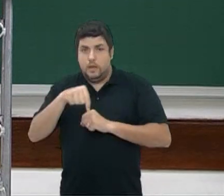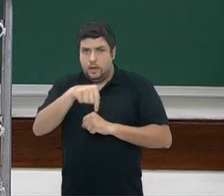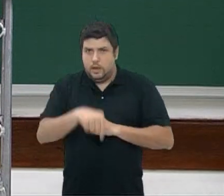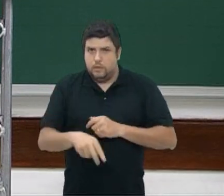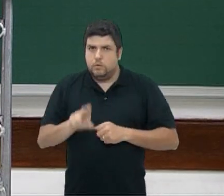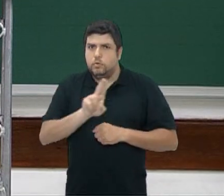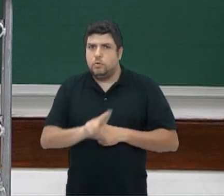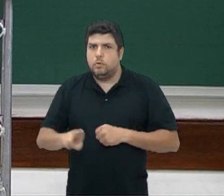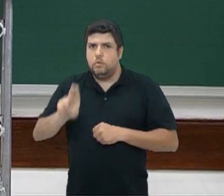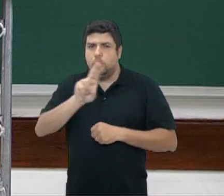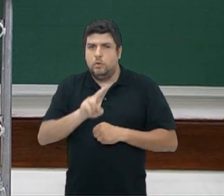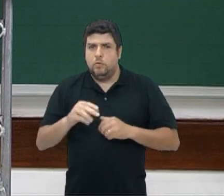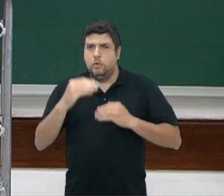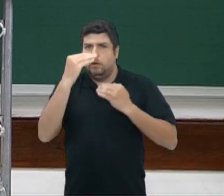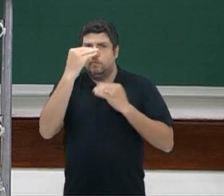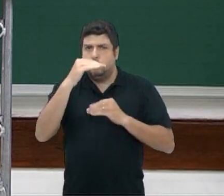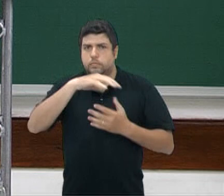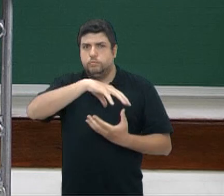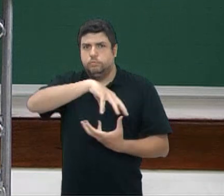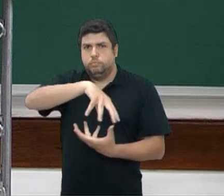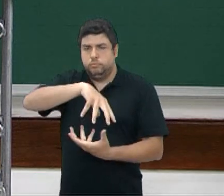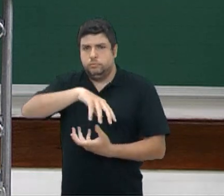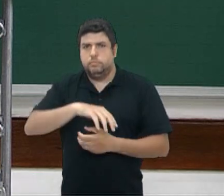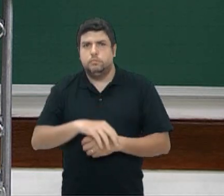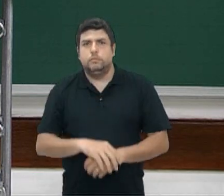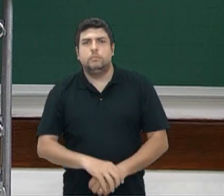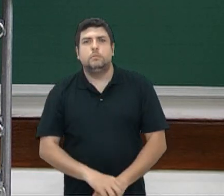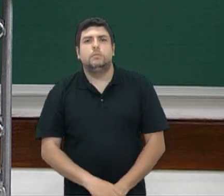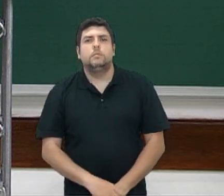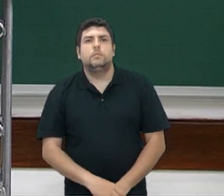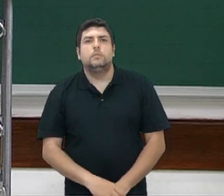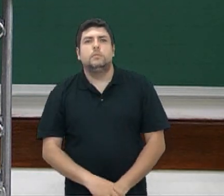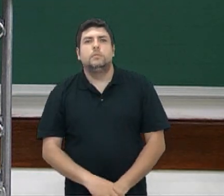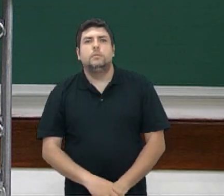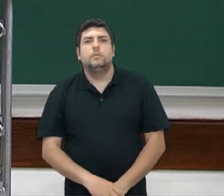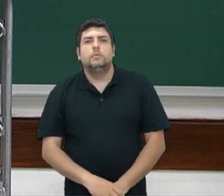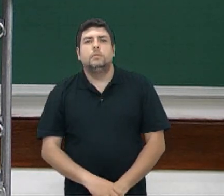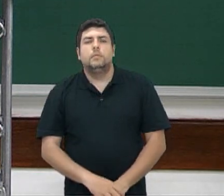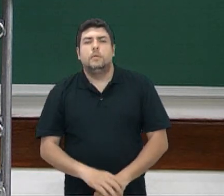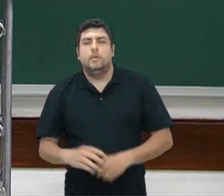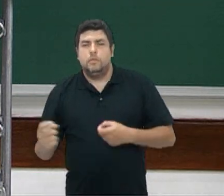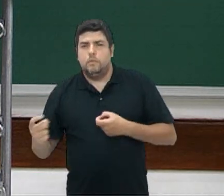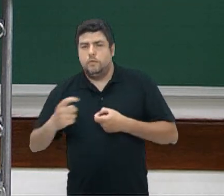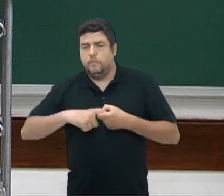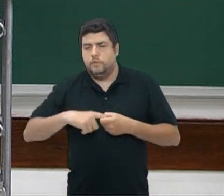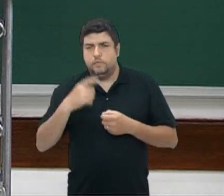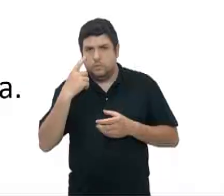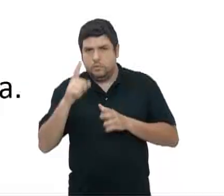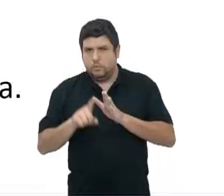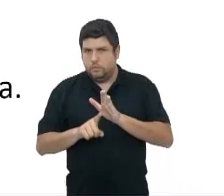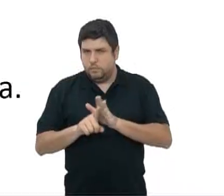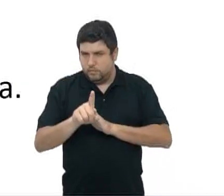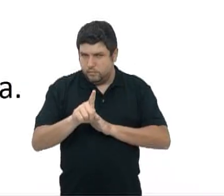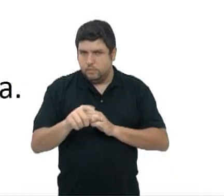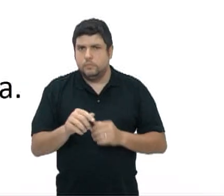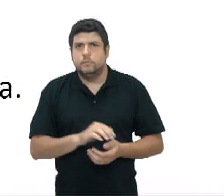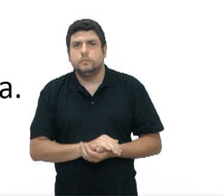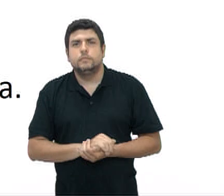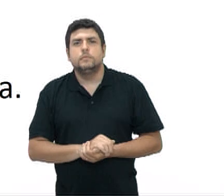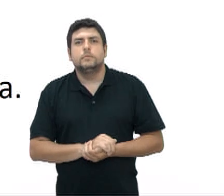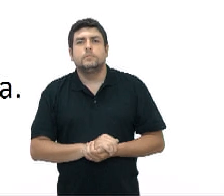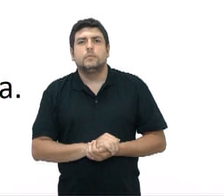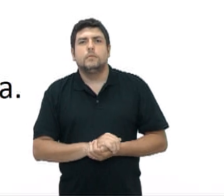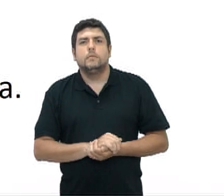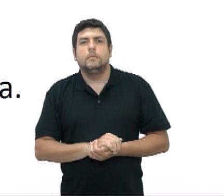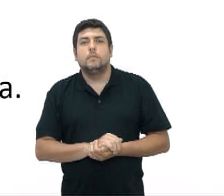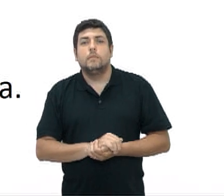trabalharmos, ok? Voltando à tela, temos ali então o nosso quiz. Então ali, ó, me acompanhe. Leia a